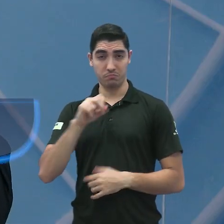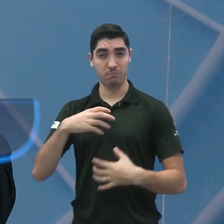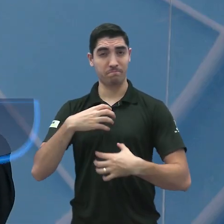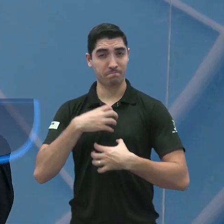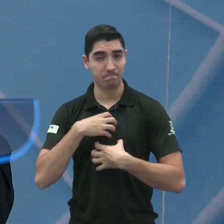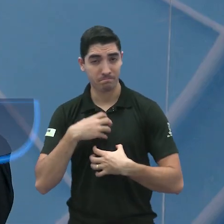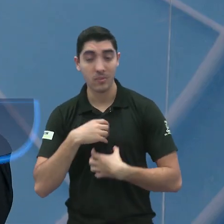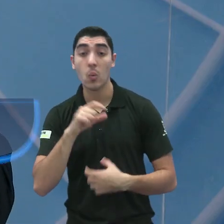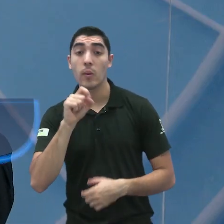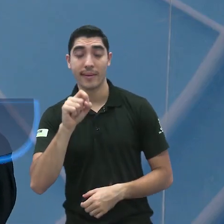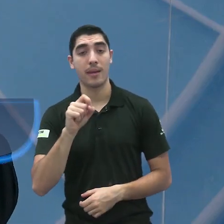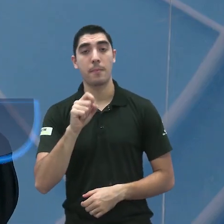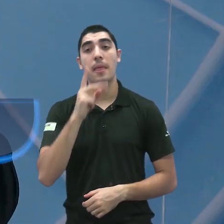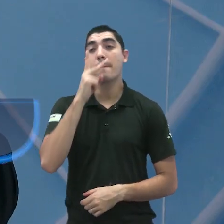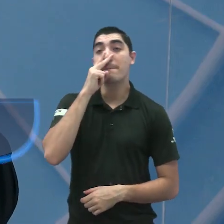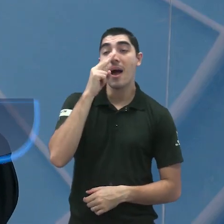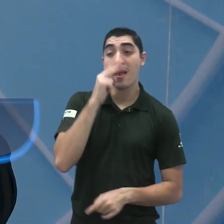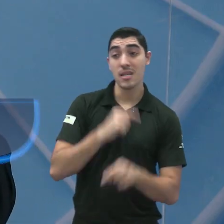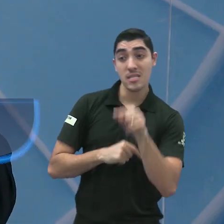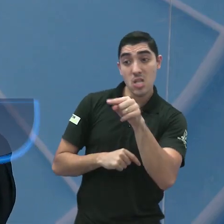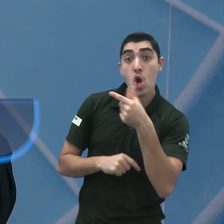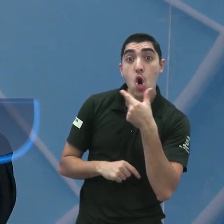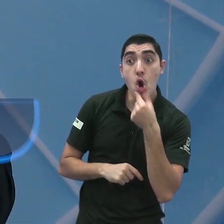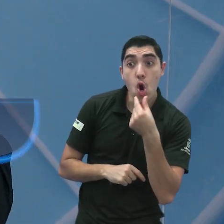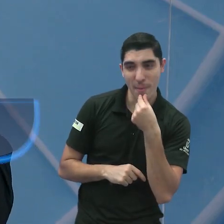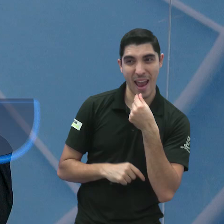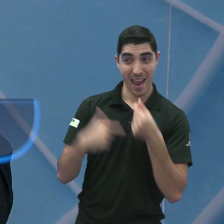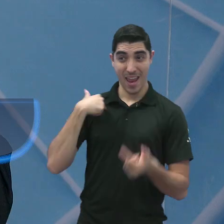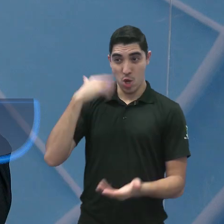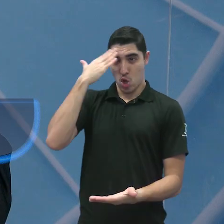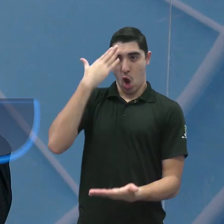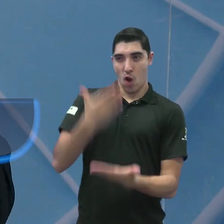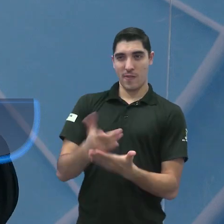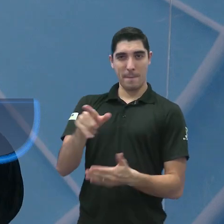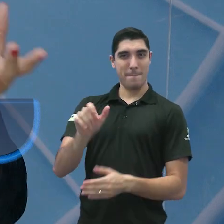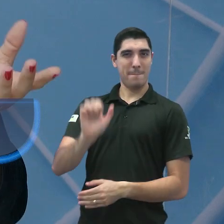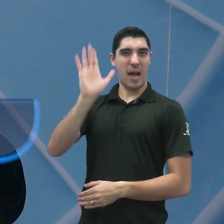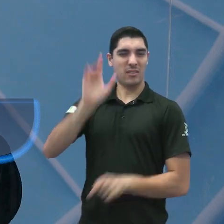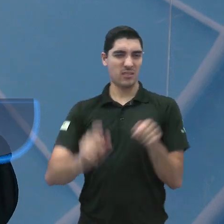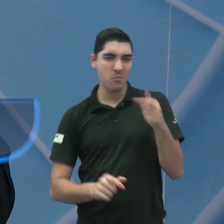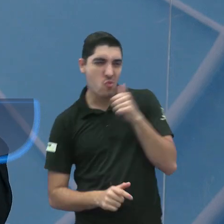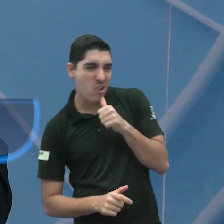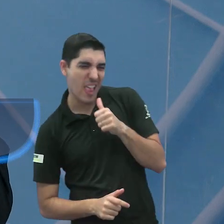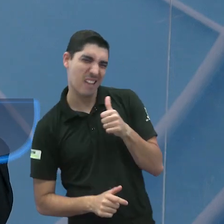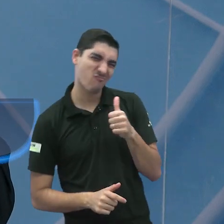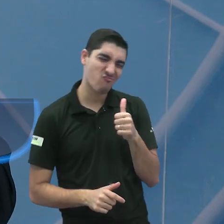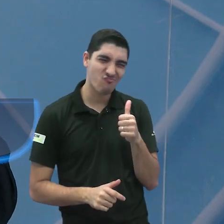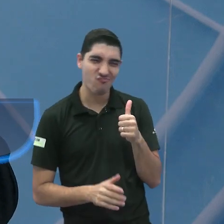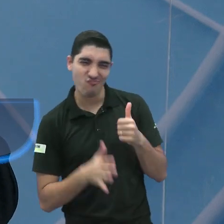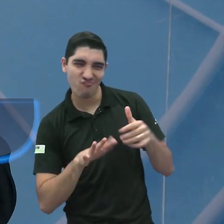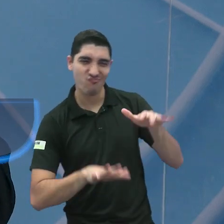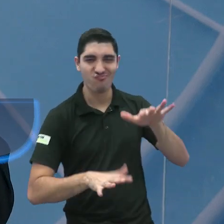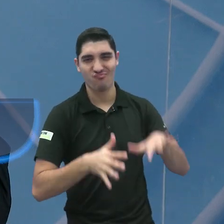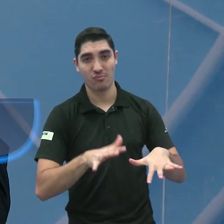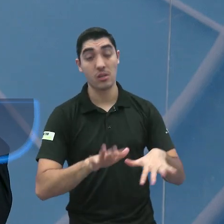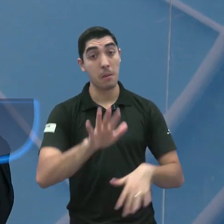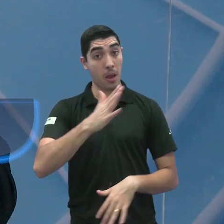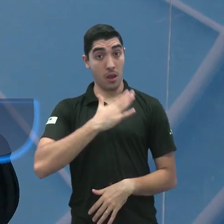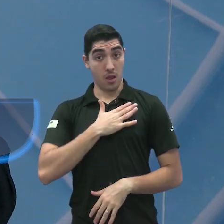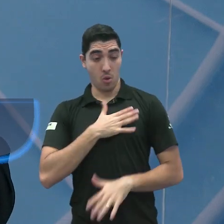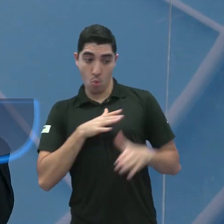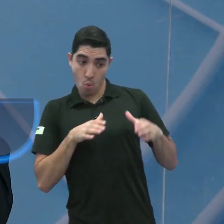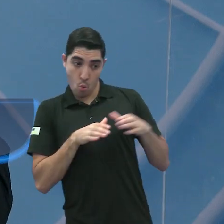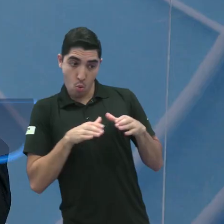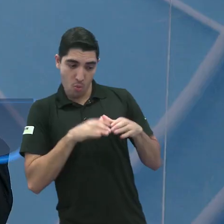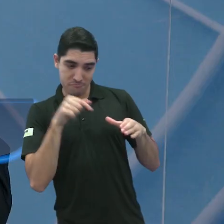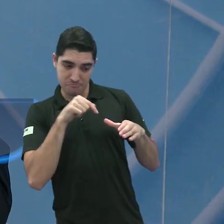que o nível de confiança nos homens é muitas vezes muito maior do que nas mulheres, mas no